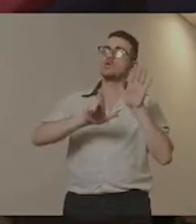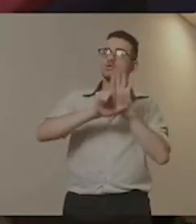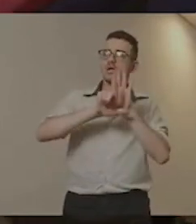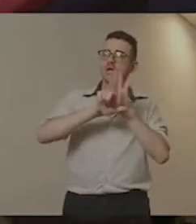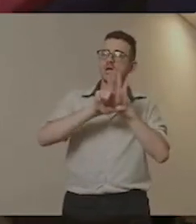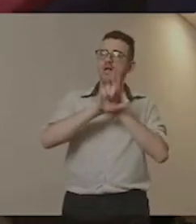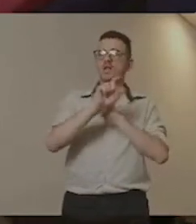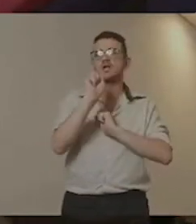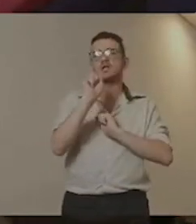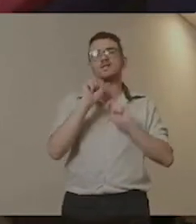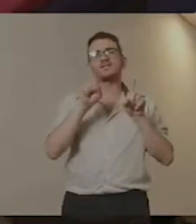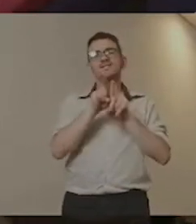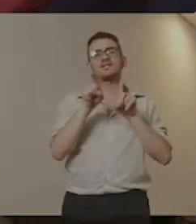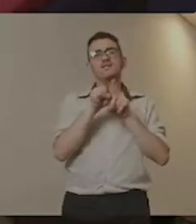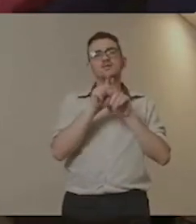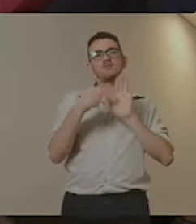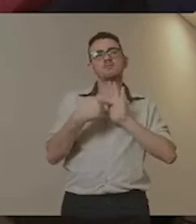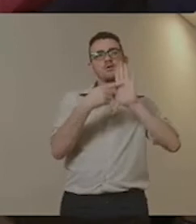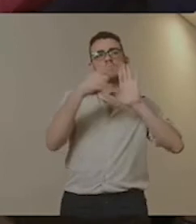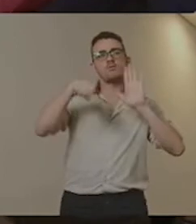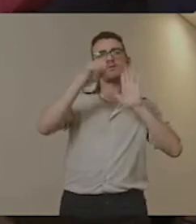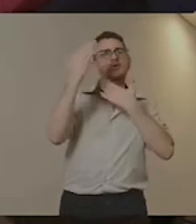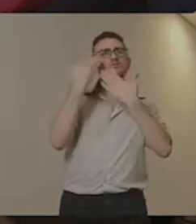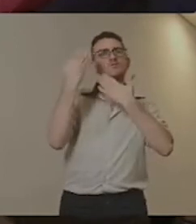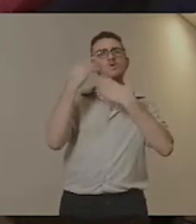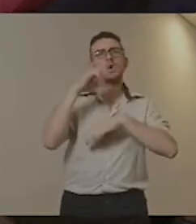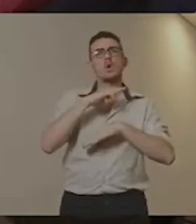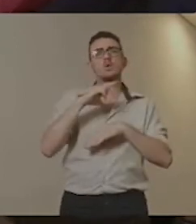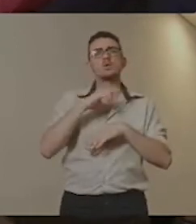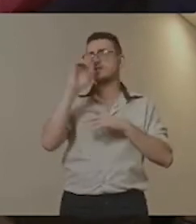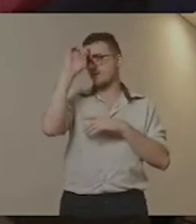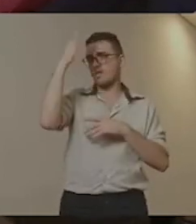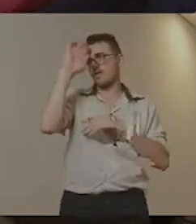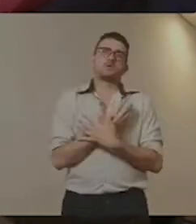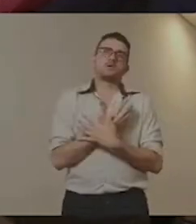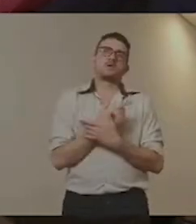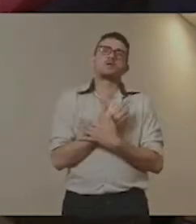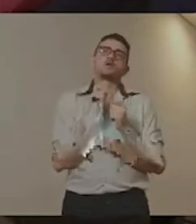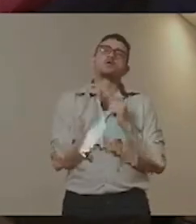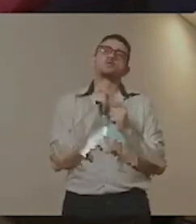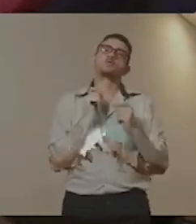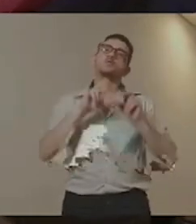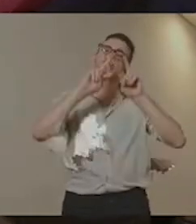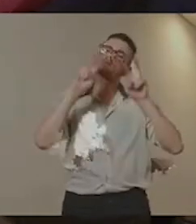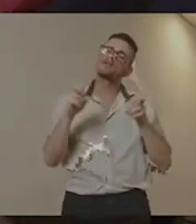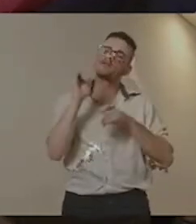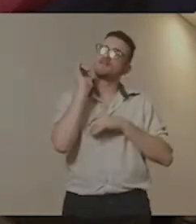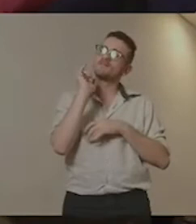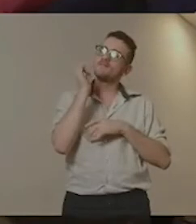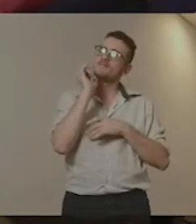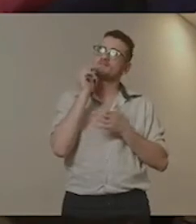vezes 1.000 alunos, né? Então, assim, mas o acolhimento que tanto se fala no começo do